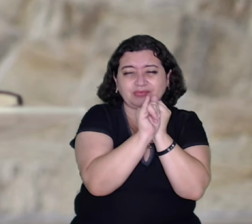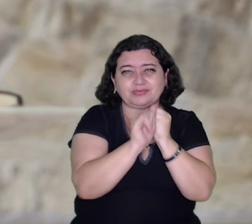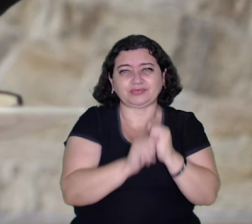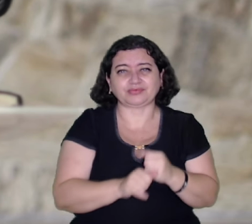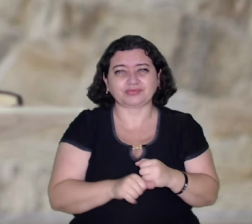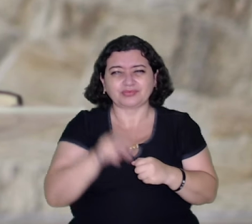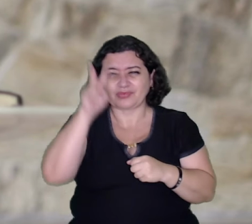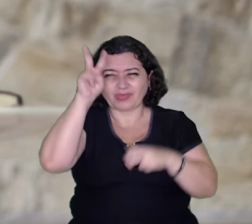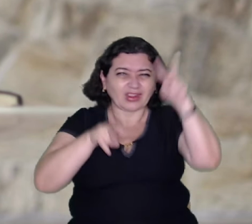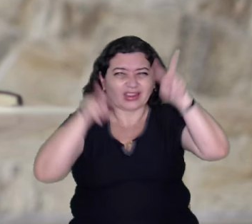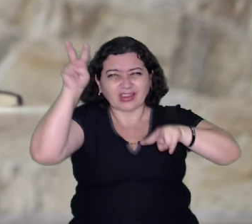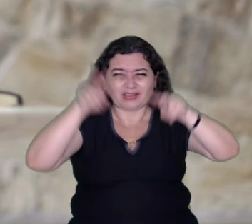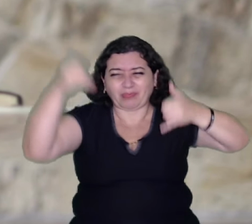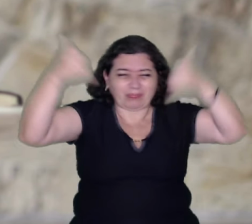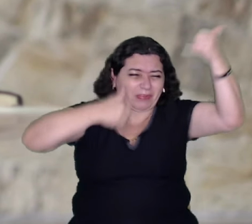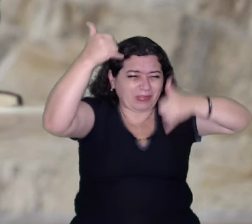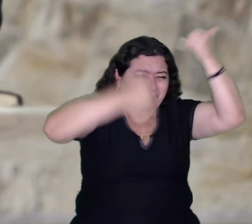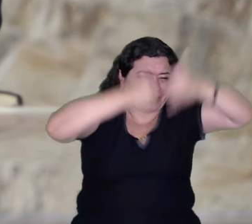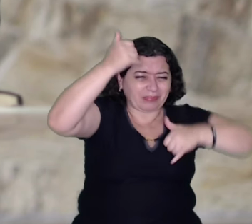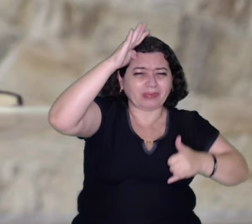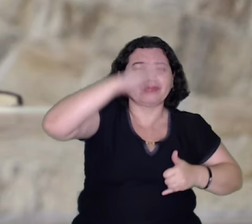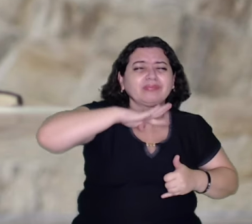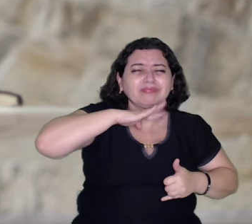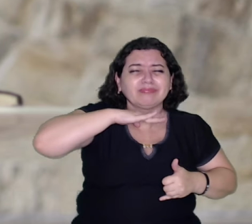e vê tantas notícias ruins,